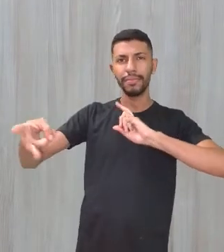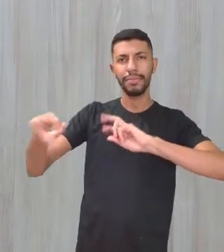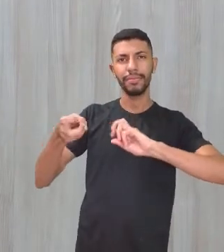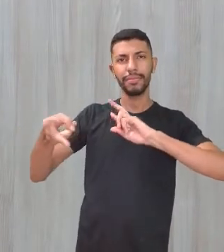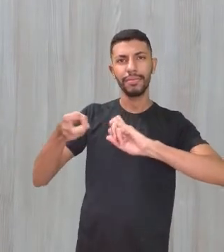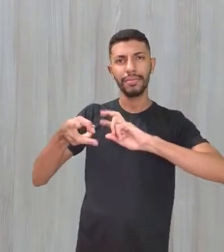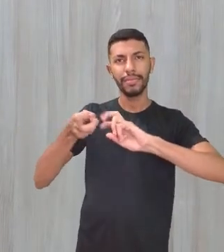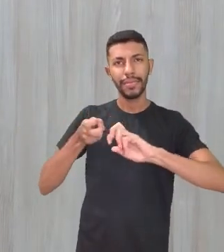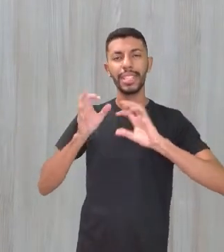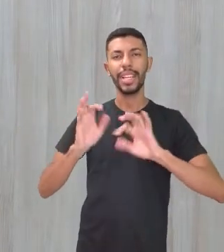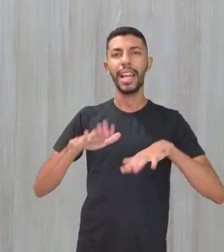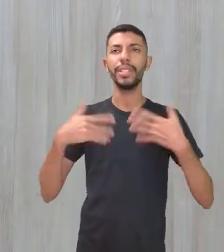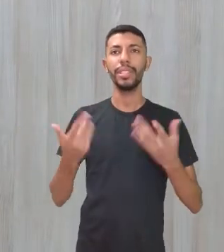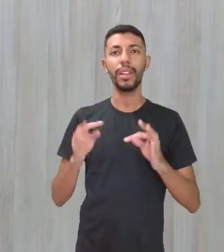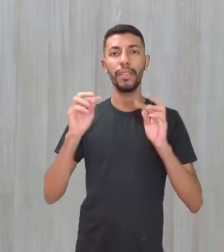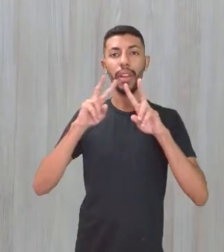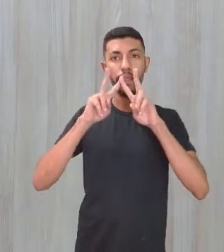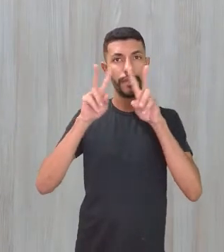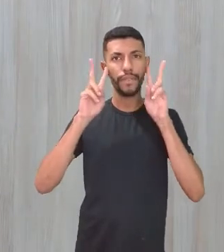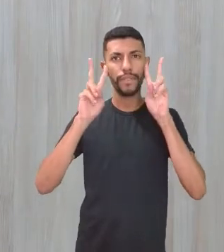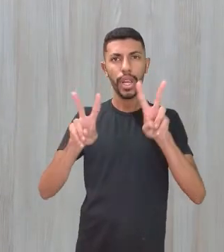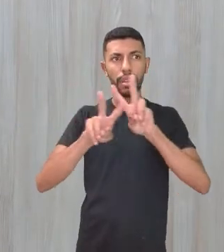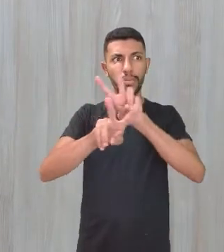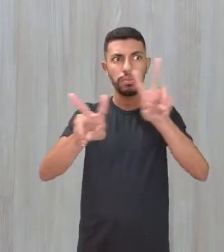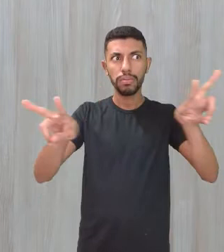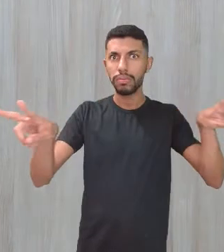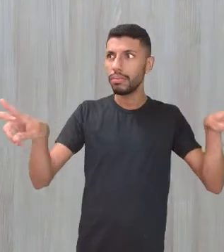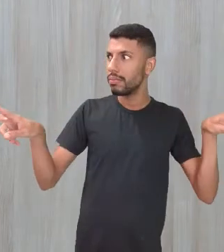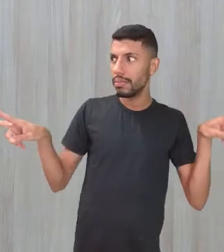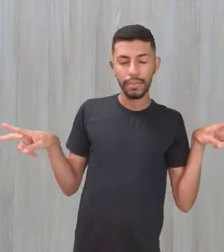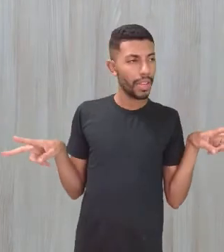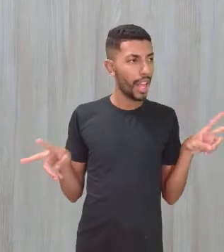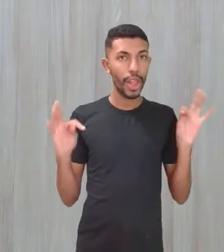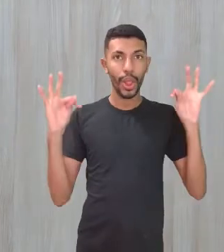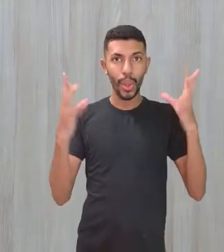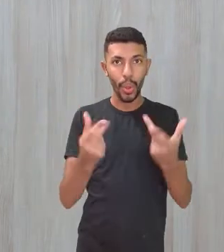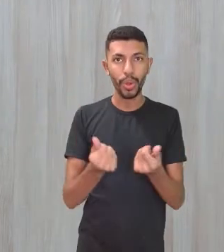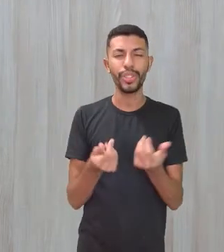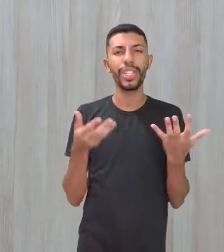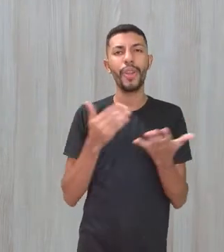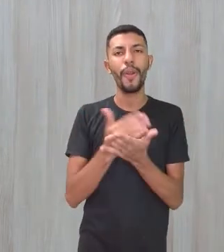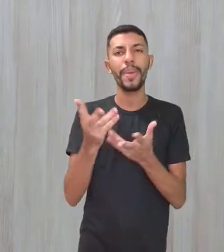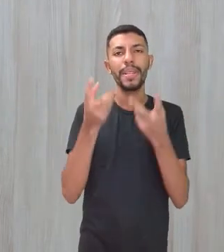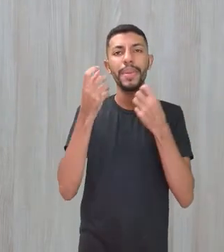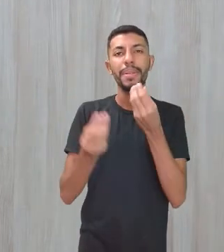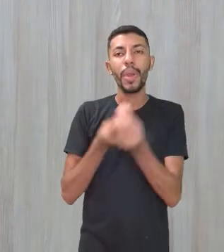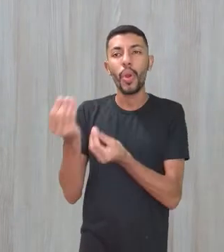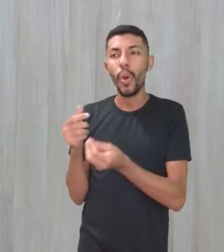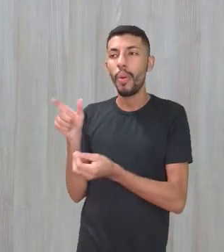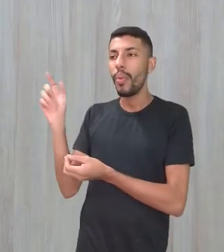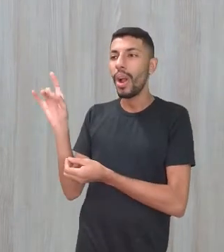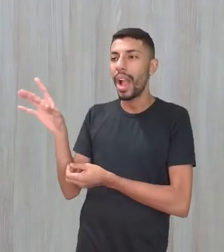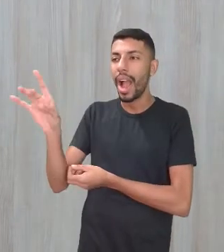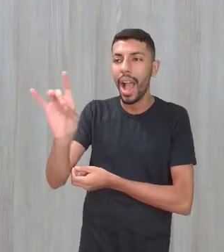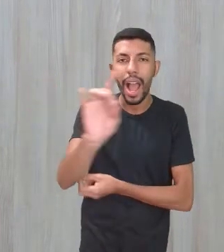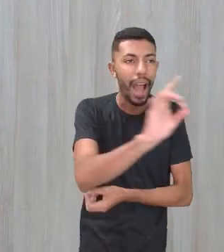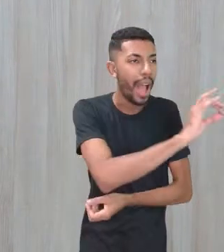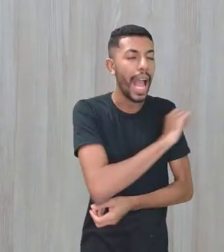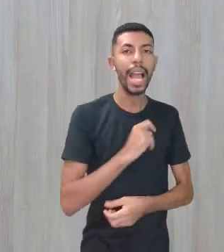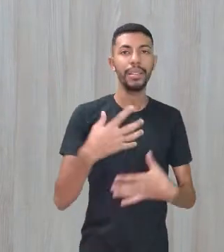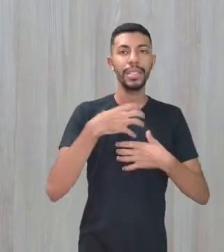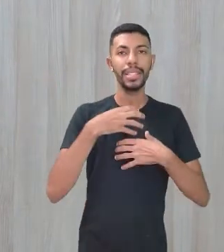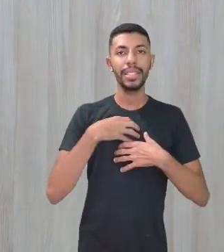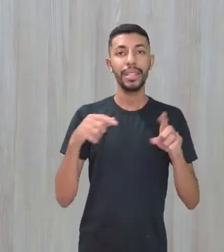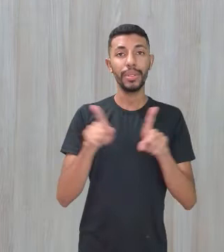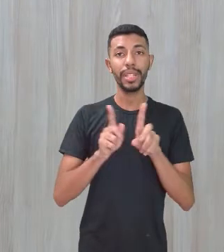à sua volta e como cada um está se sentindo a partir dele, como é que ele está se sentindo. E o que é que você acha que aquele